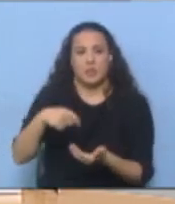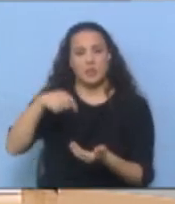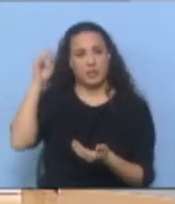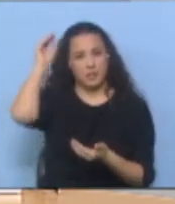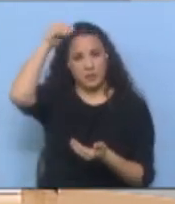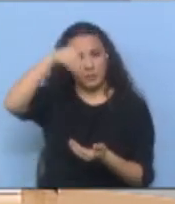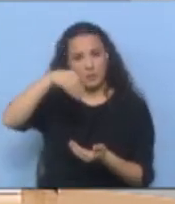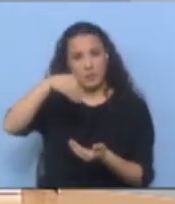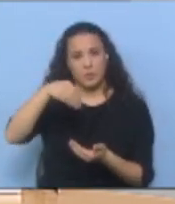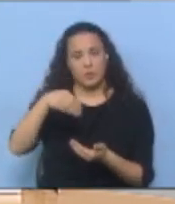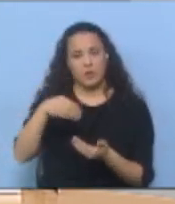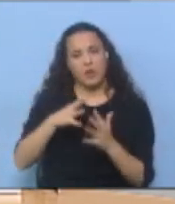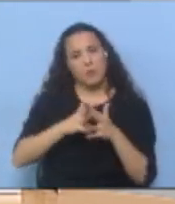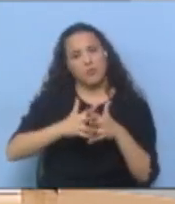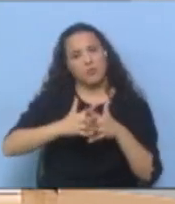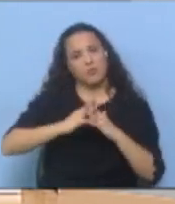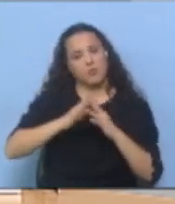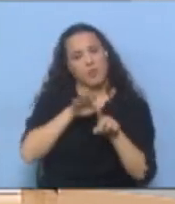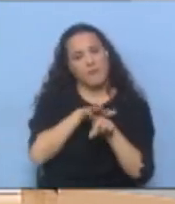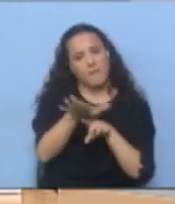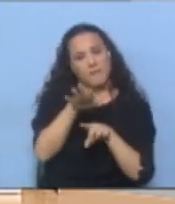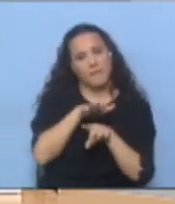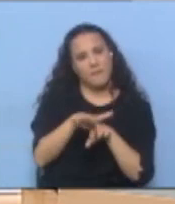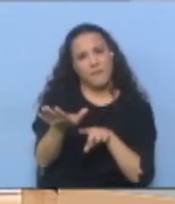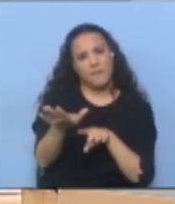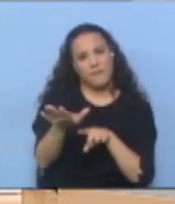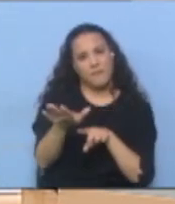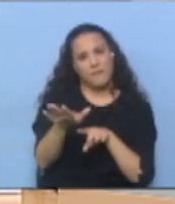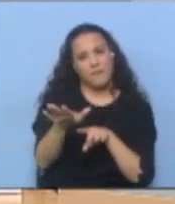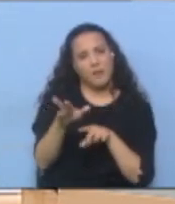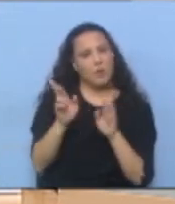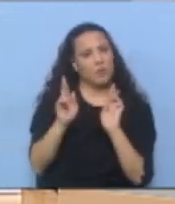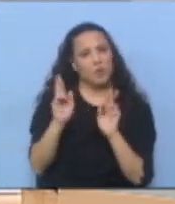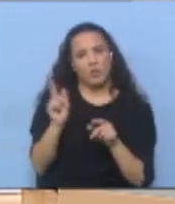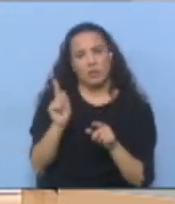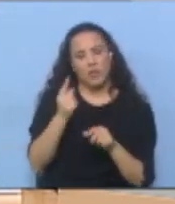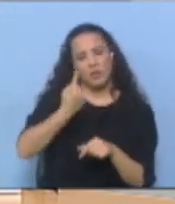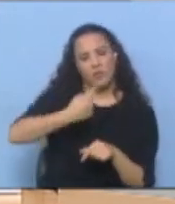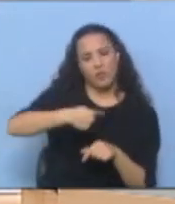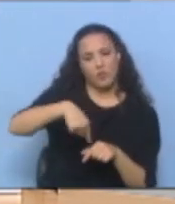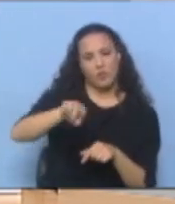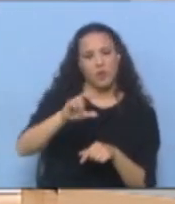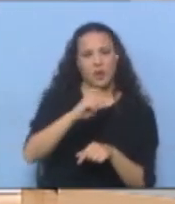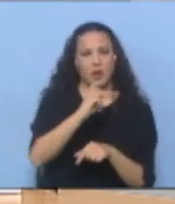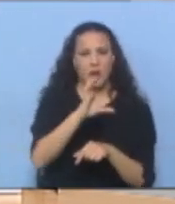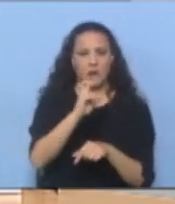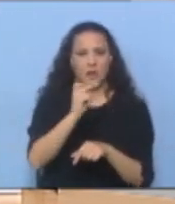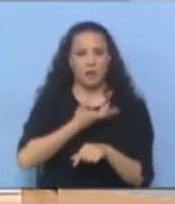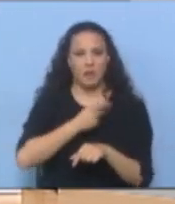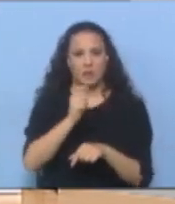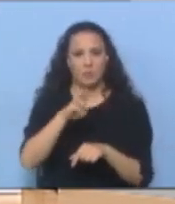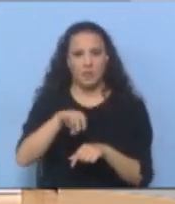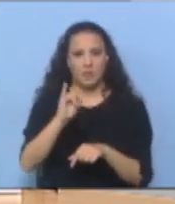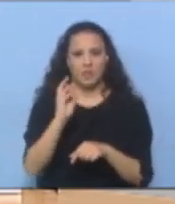sua magistratura de influência, não terá sido por acaso que visitou esta academia e na circunstância em que se